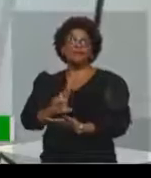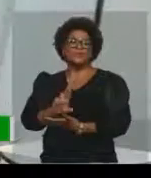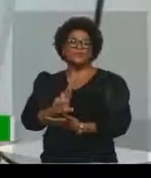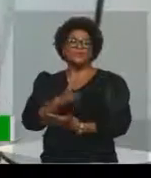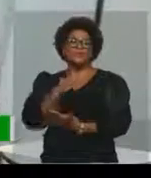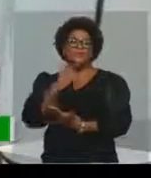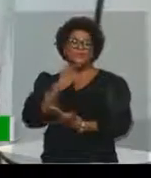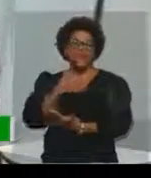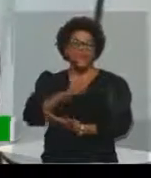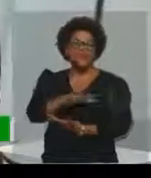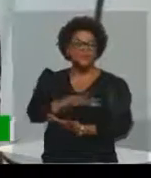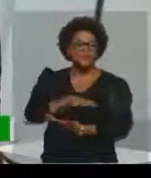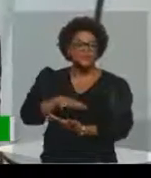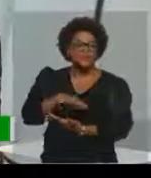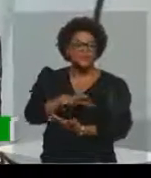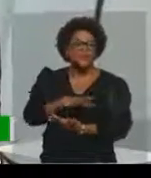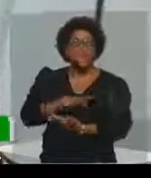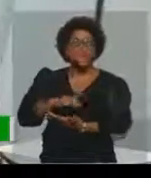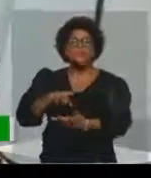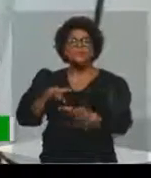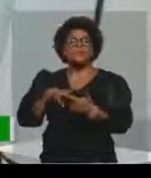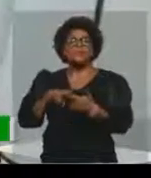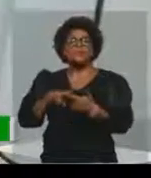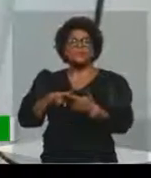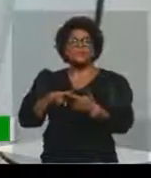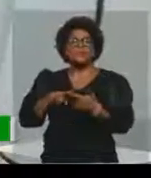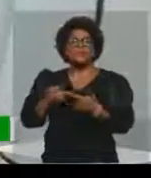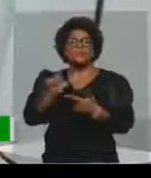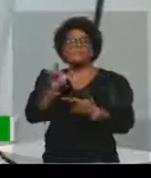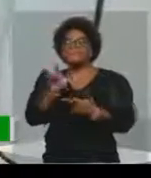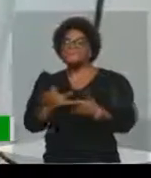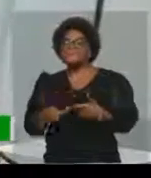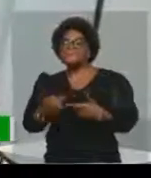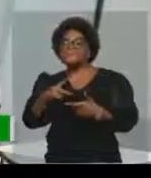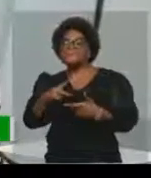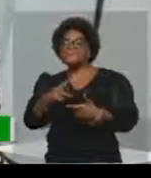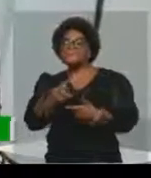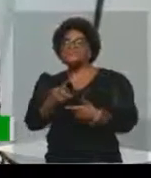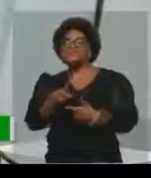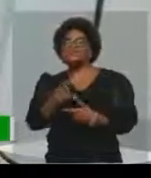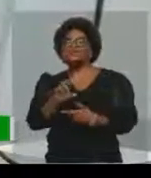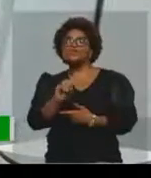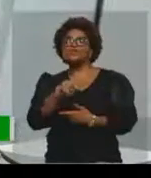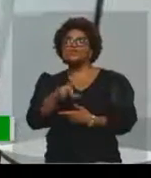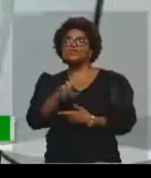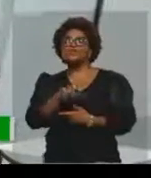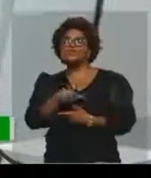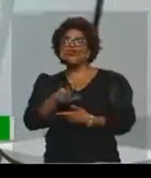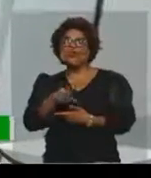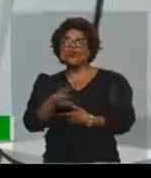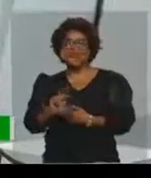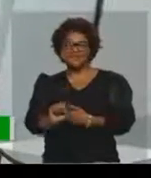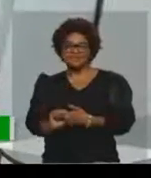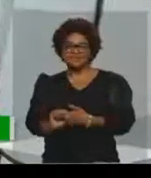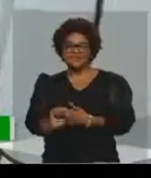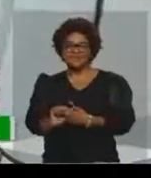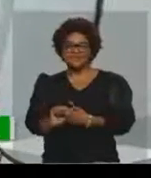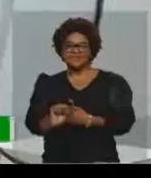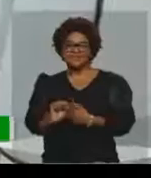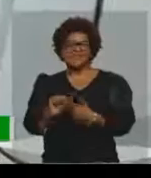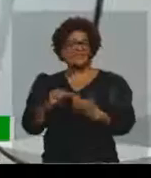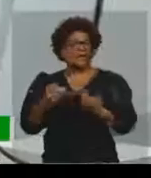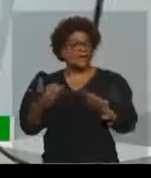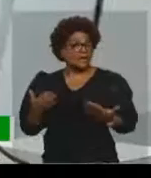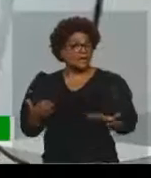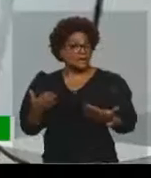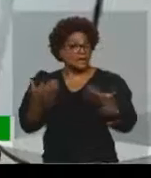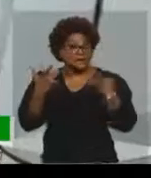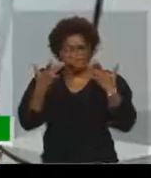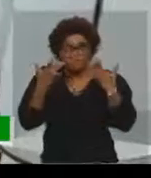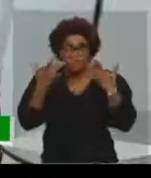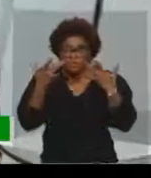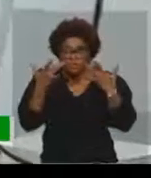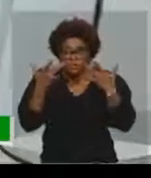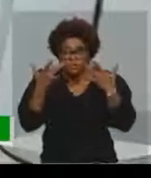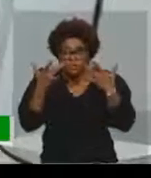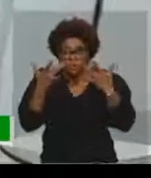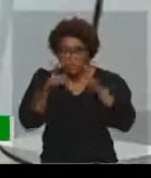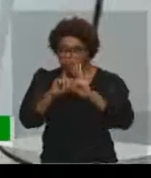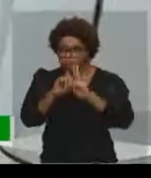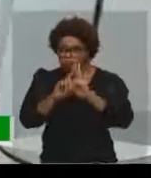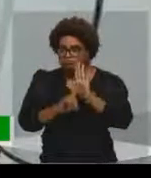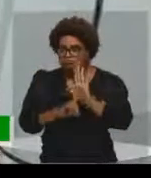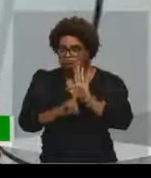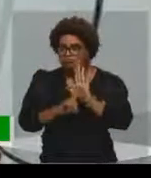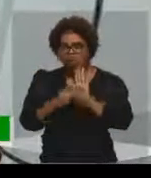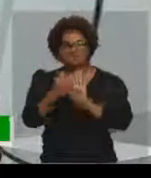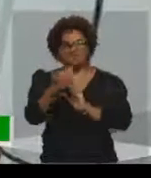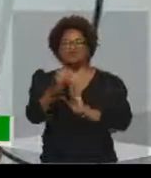vai narrando, relatando. E no teatro nós não temos esse narrador, O teatro